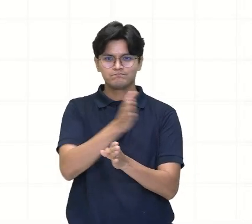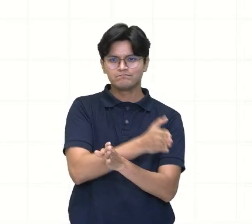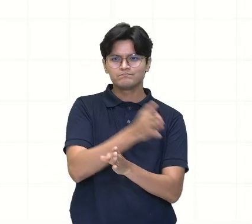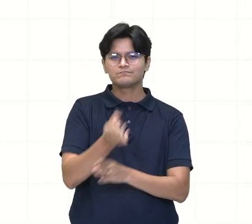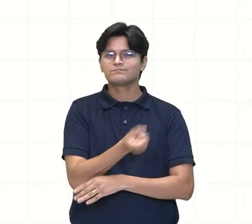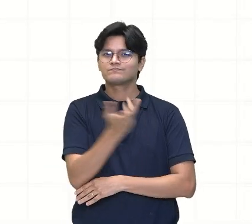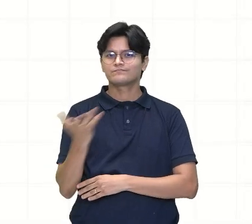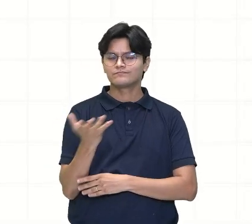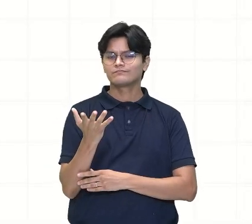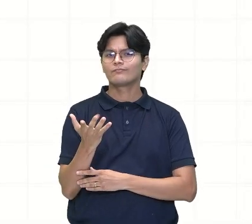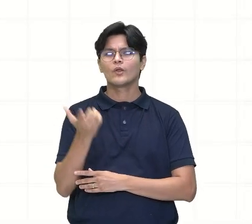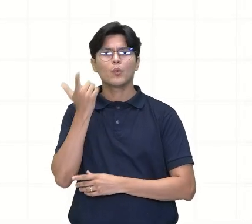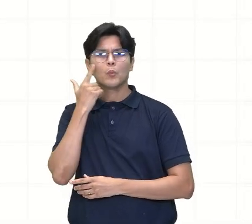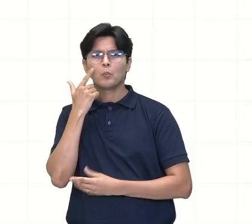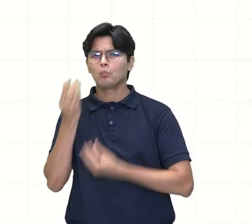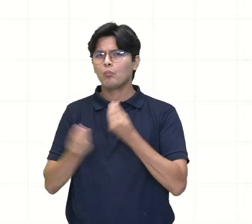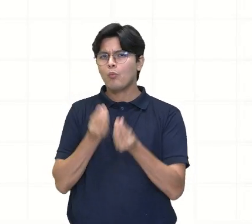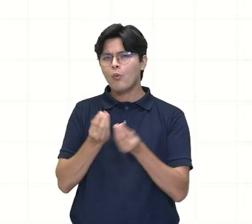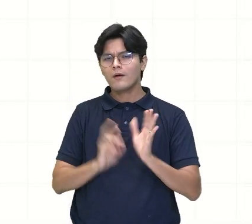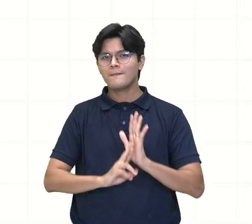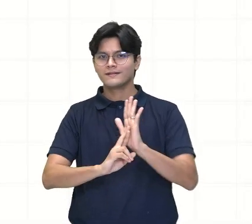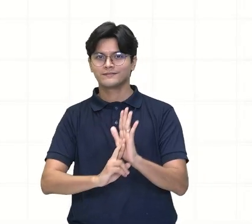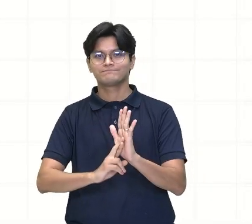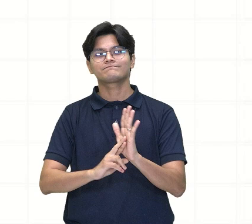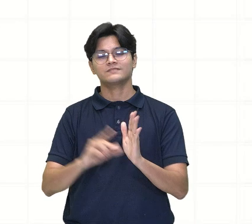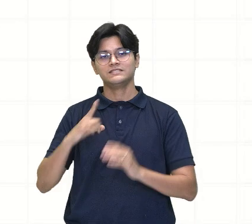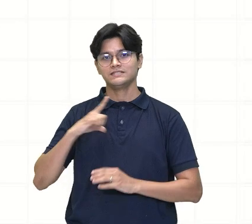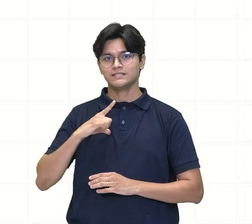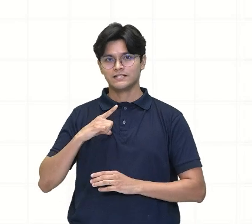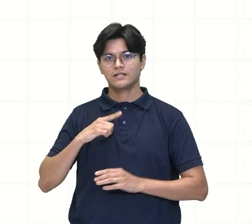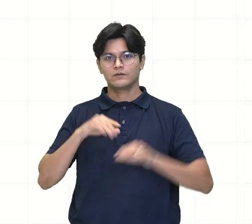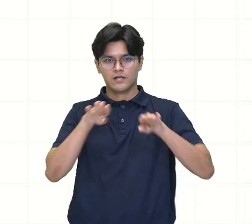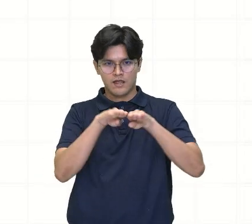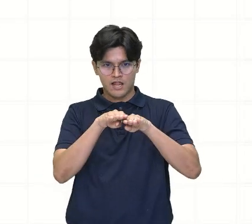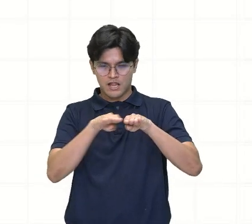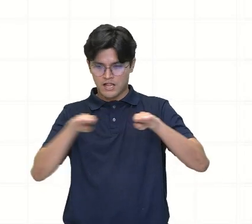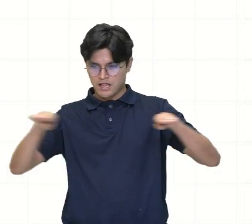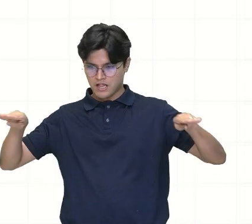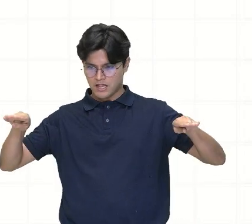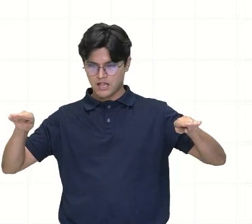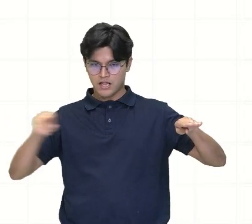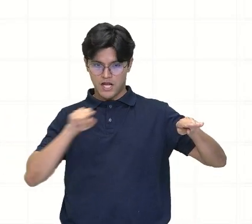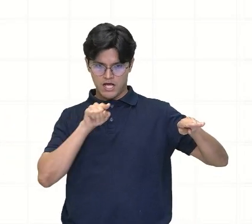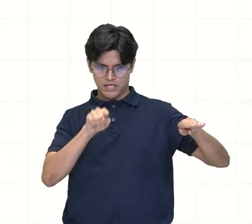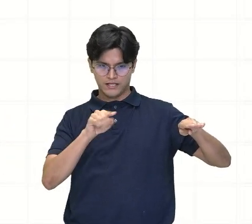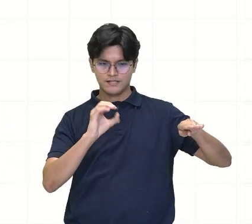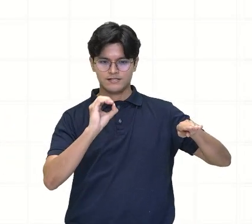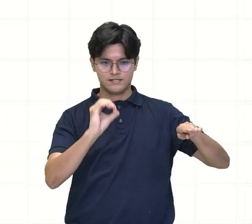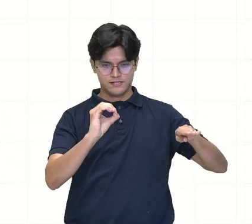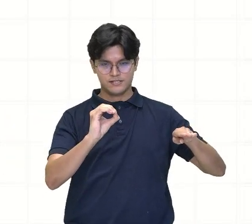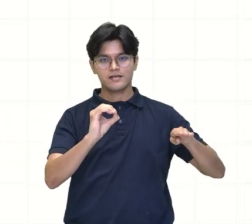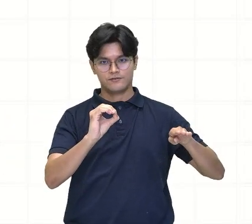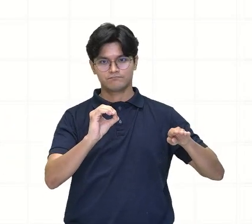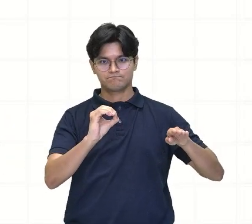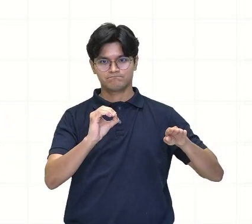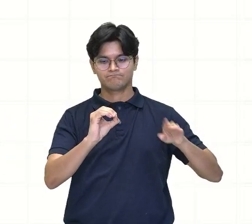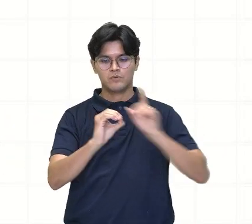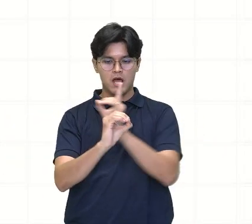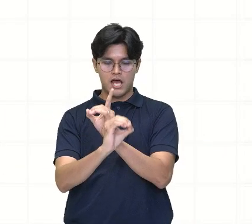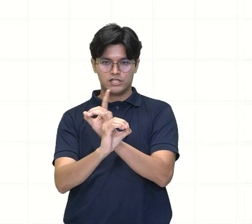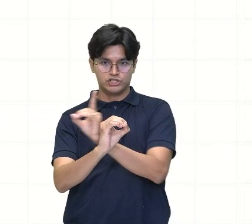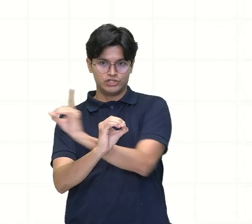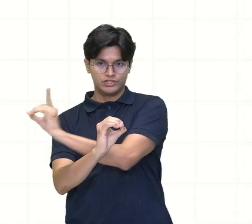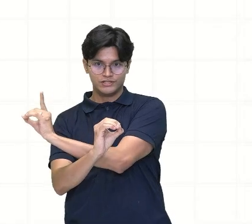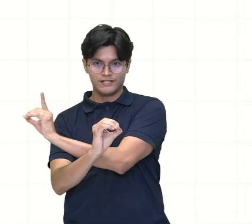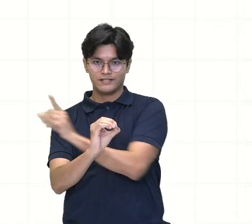representado. Vejam que o zero está bem no centro. À direita do zero, temos os números aqui crescendo na